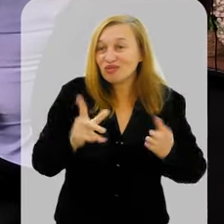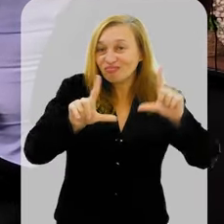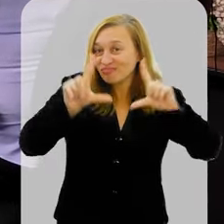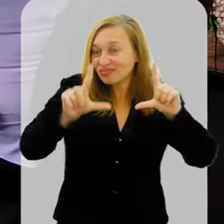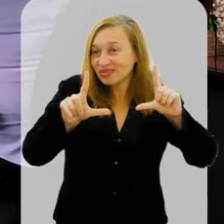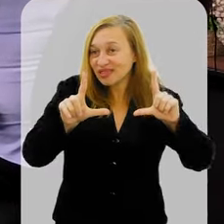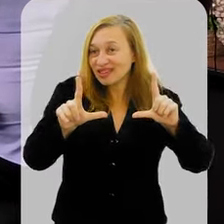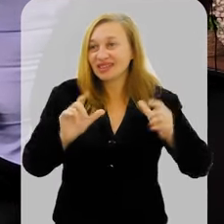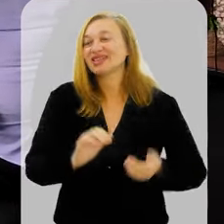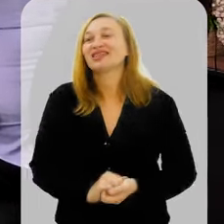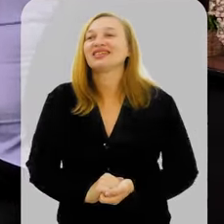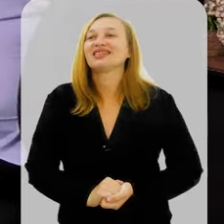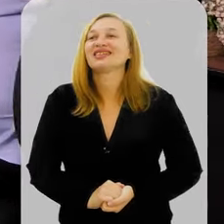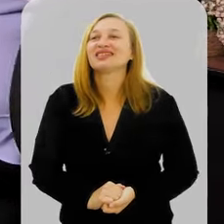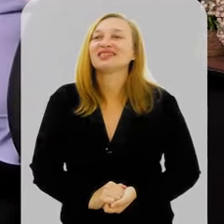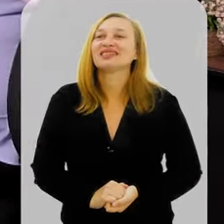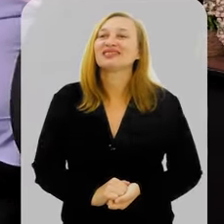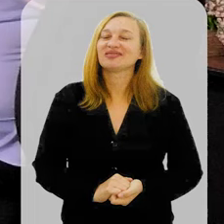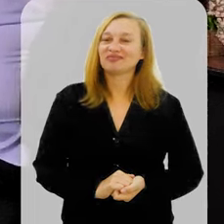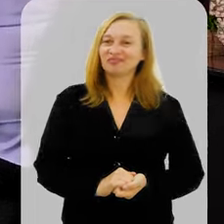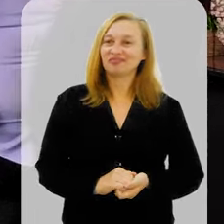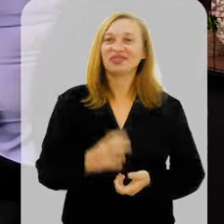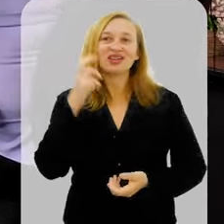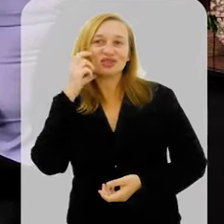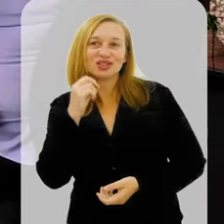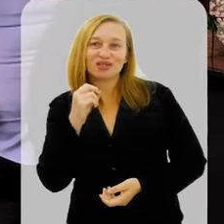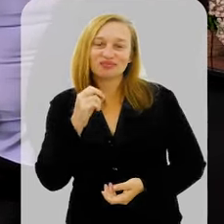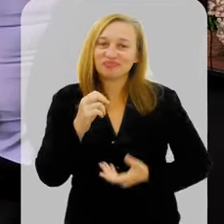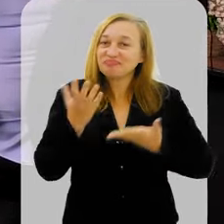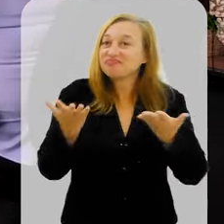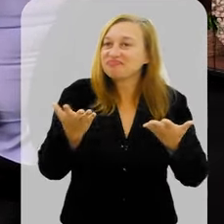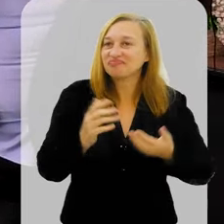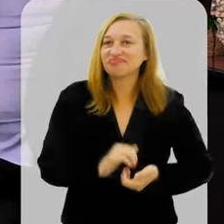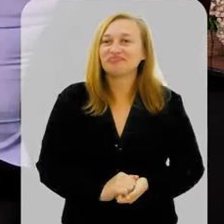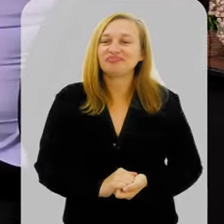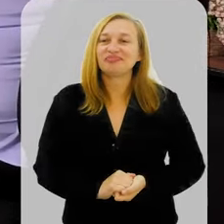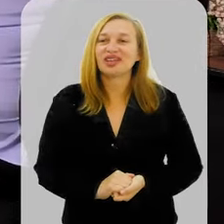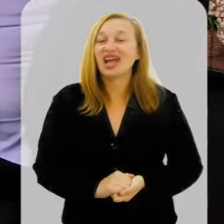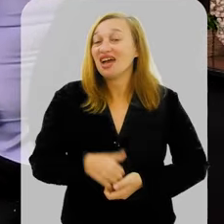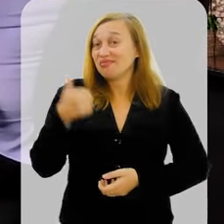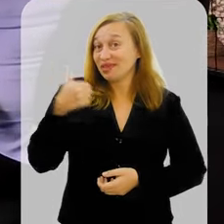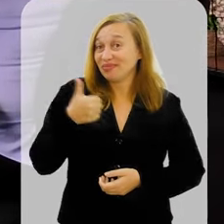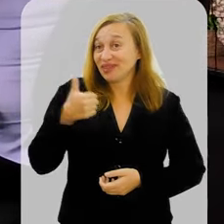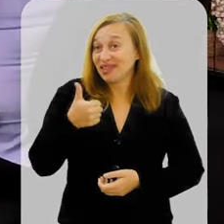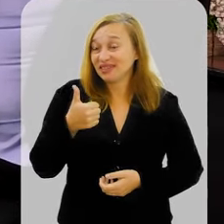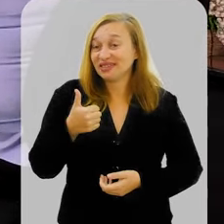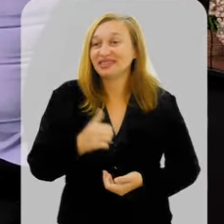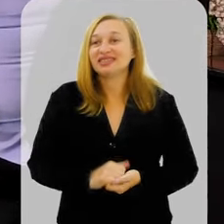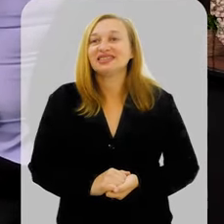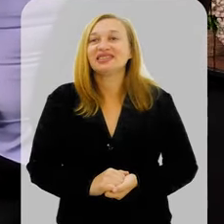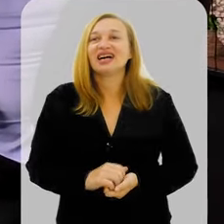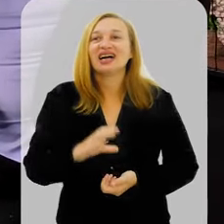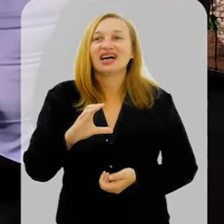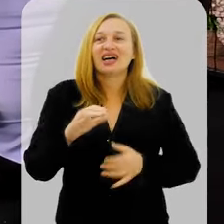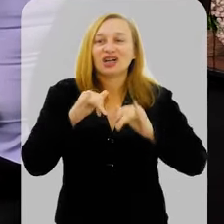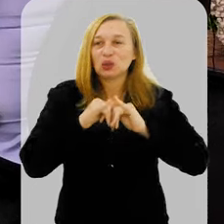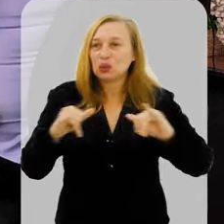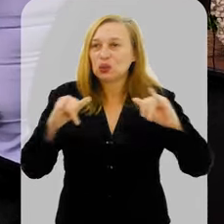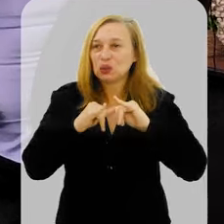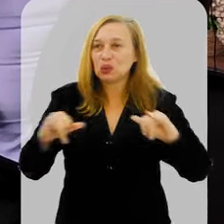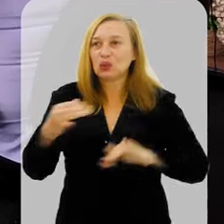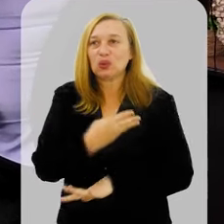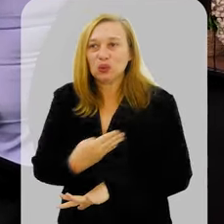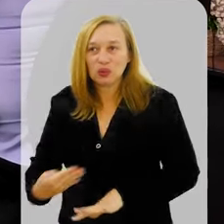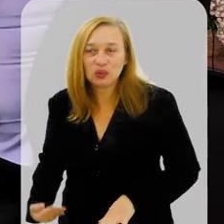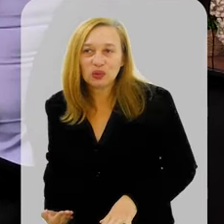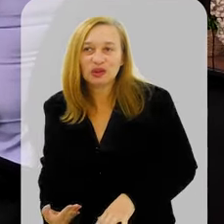debate. Então, estamos chegando ao final do programa. Que o senhor diga aí a sua palavra em relação à adoção. Em primeiro lugar, a gente tem